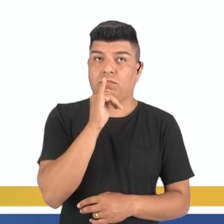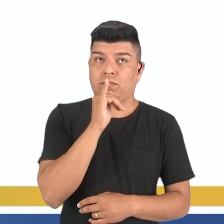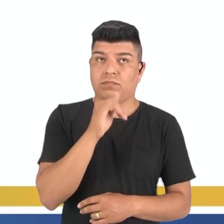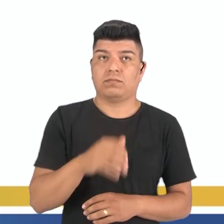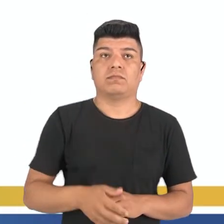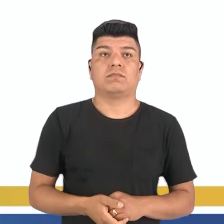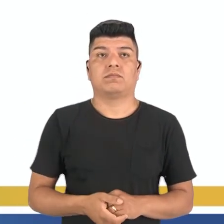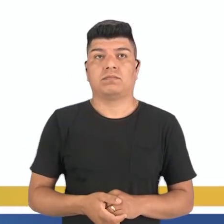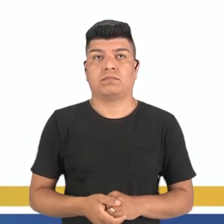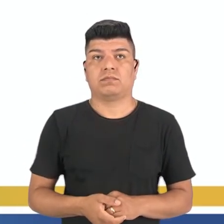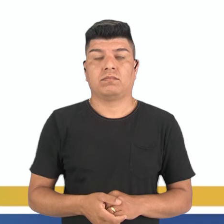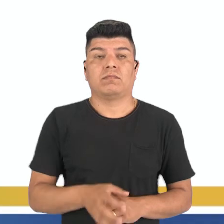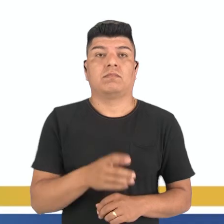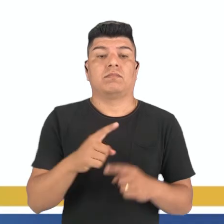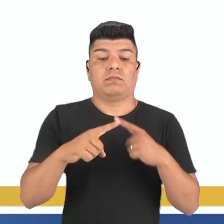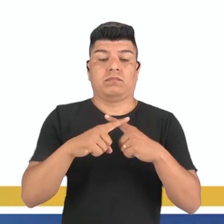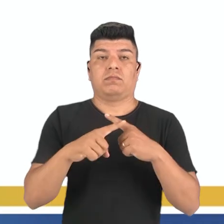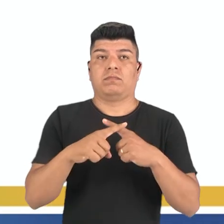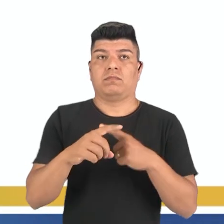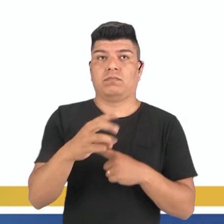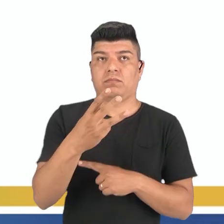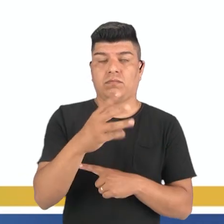ó, para multiplicar